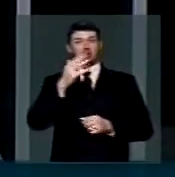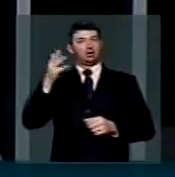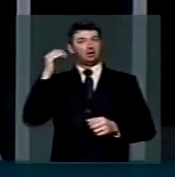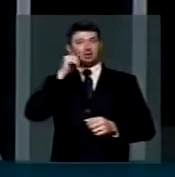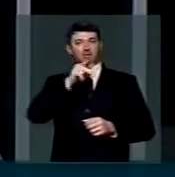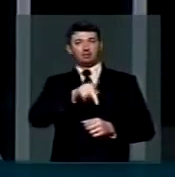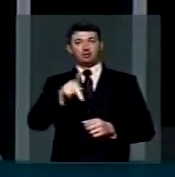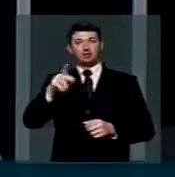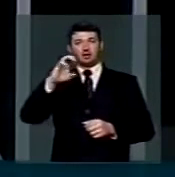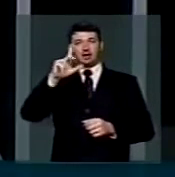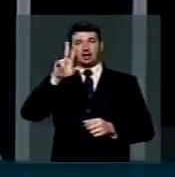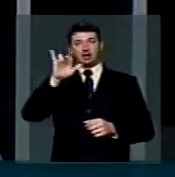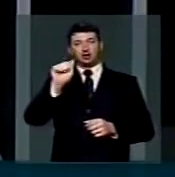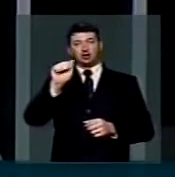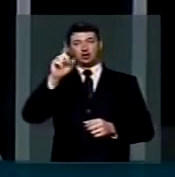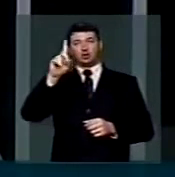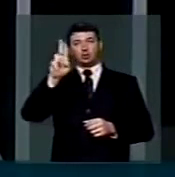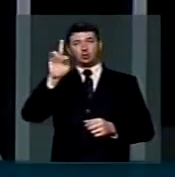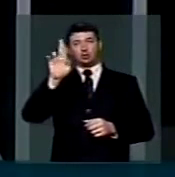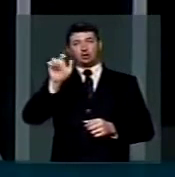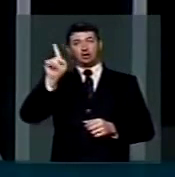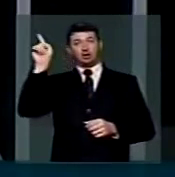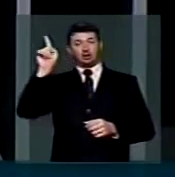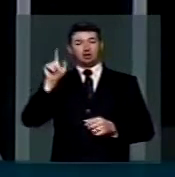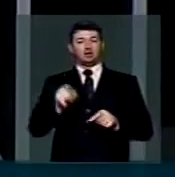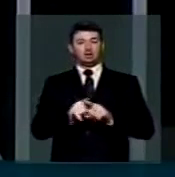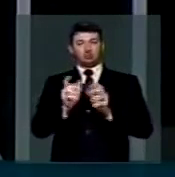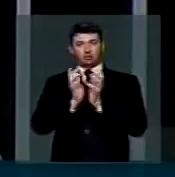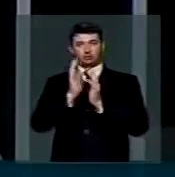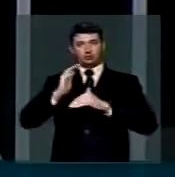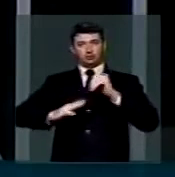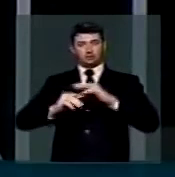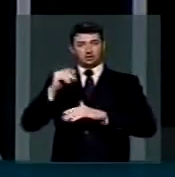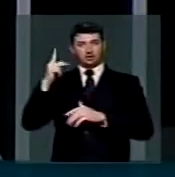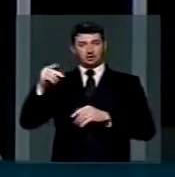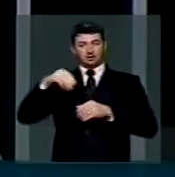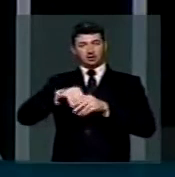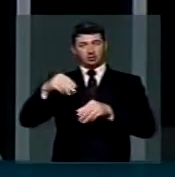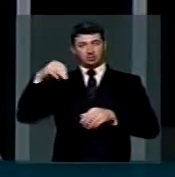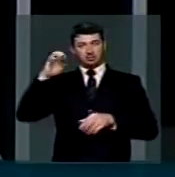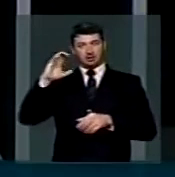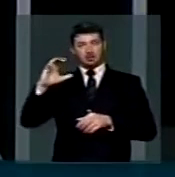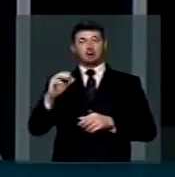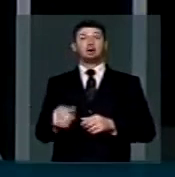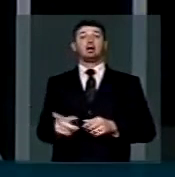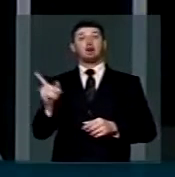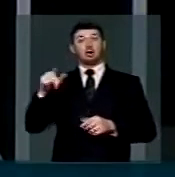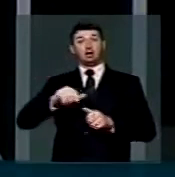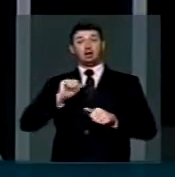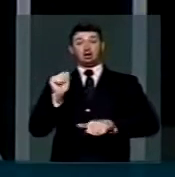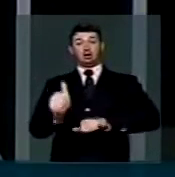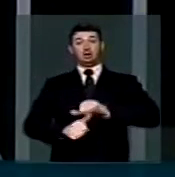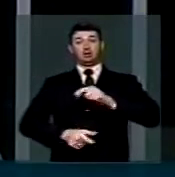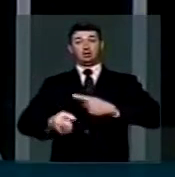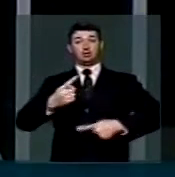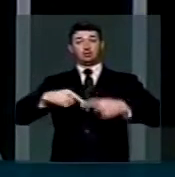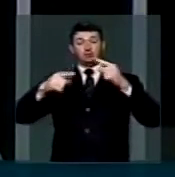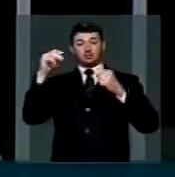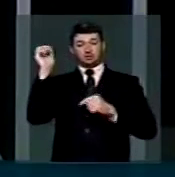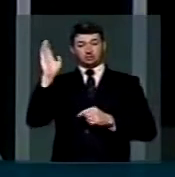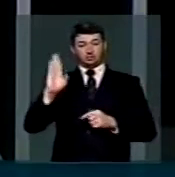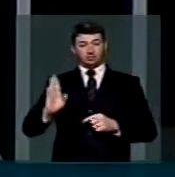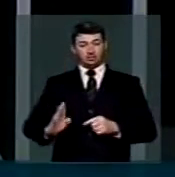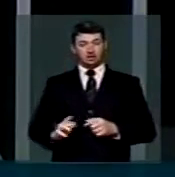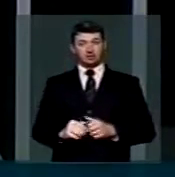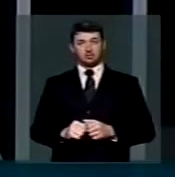pela professora Cláudia Dutra, do Ministério da Educação e a sua equipe, foi a transformação que nós fizemos no